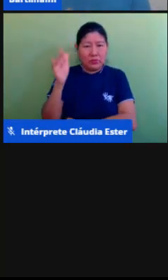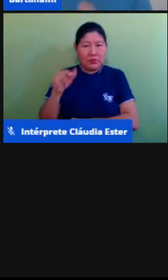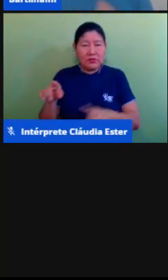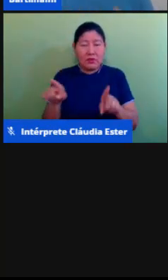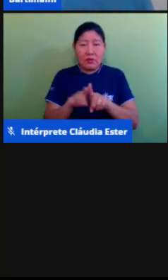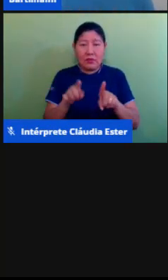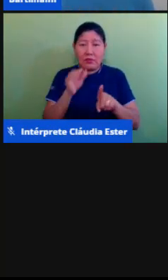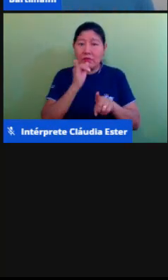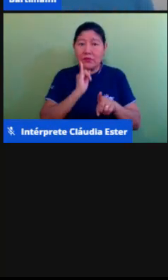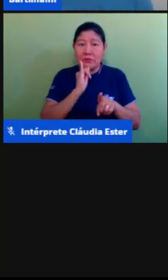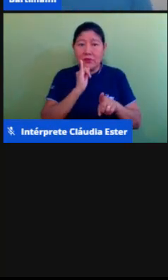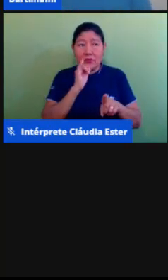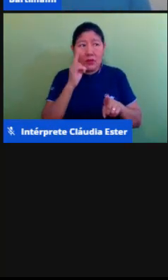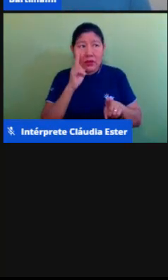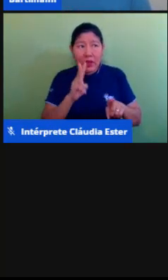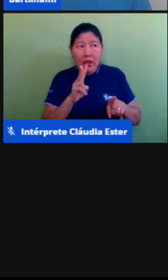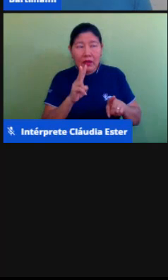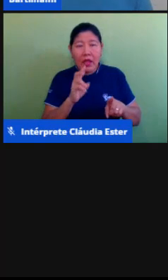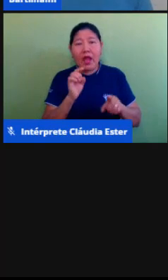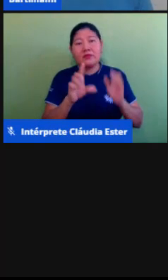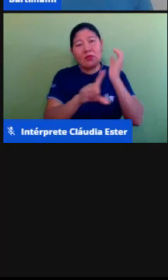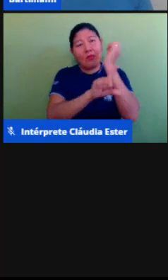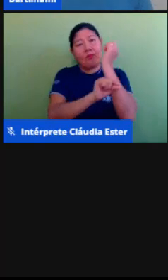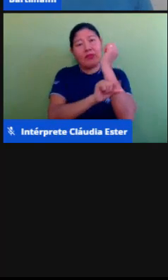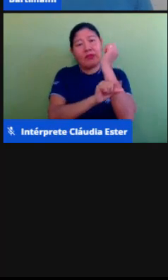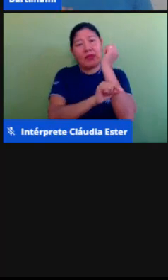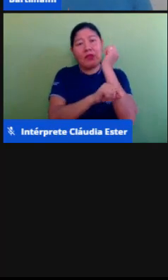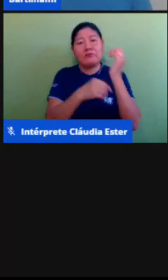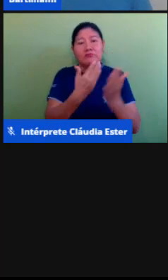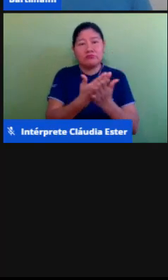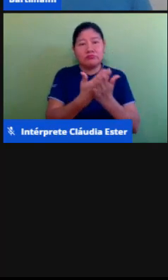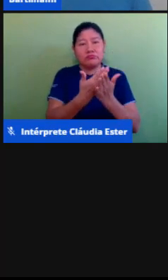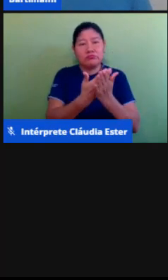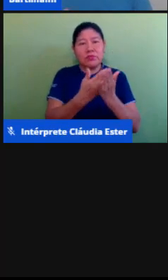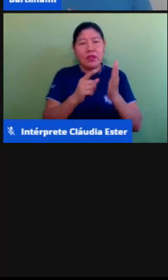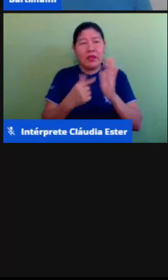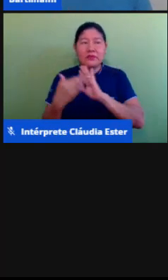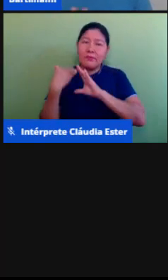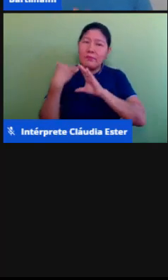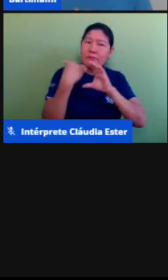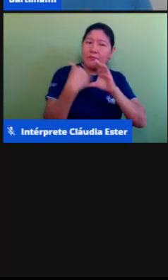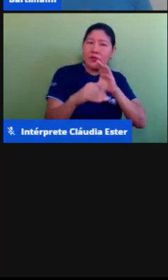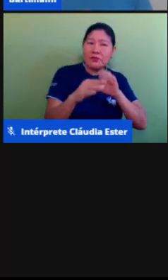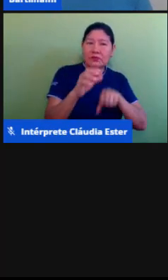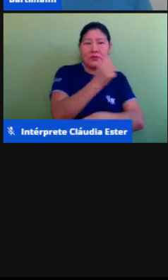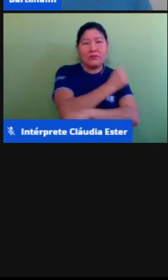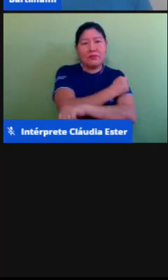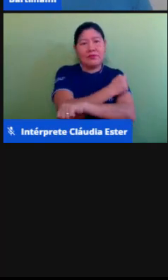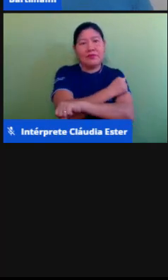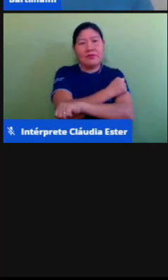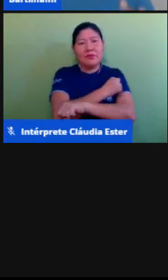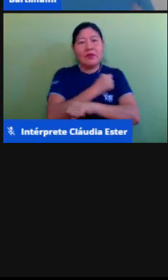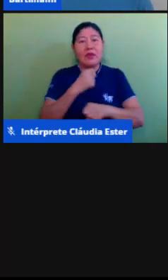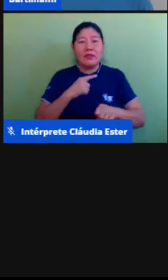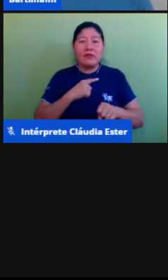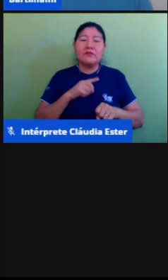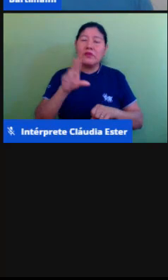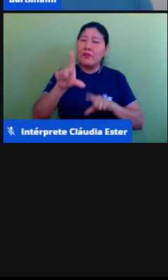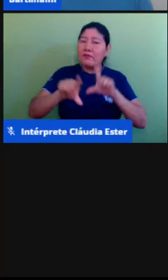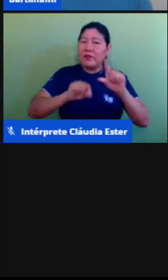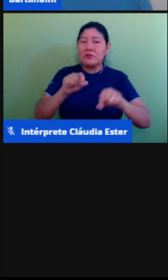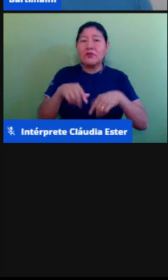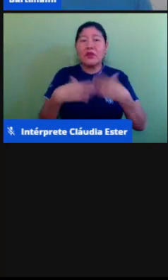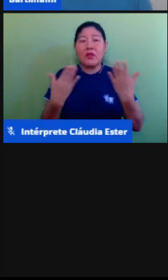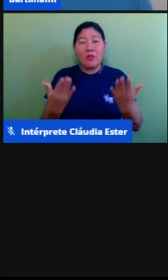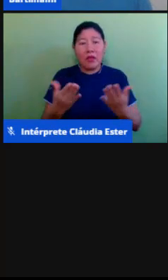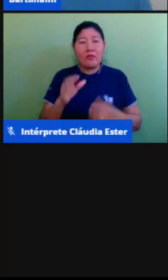quero trabalhar só com Pantanal, só com Caatinga. Então, você tem essa dimensão para trabalhar com o aluno a partir de infográfico. Não vou adentrar